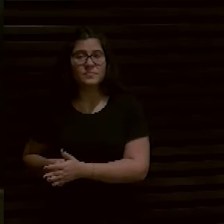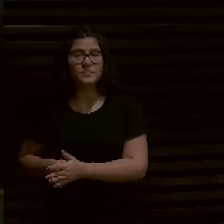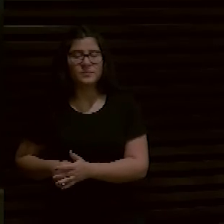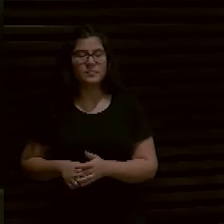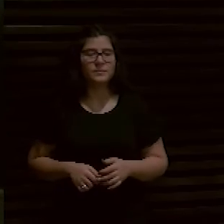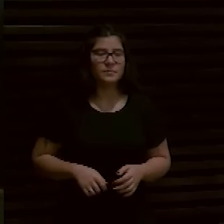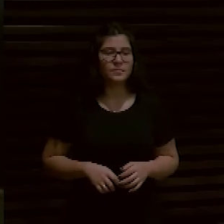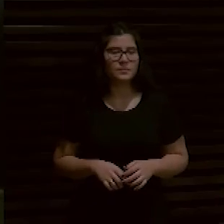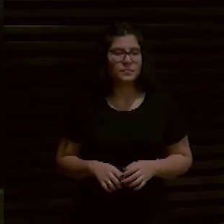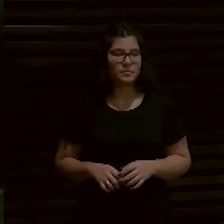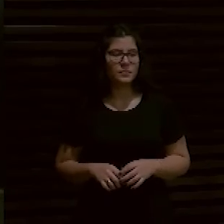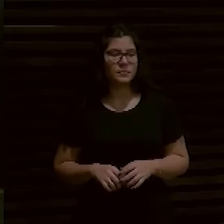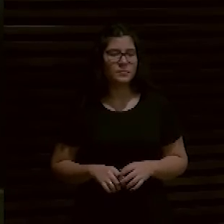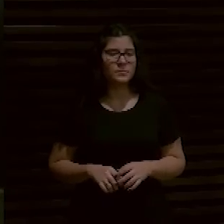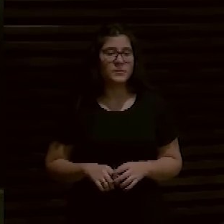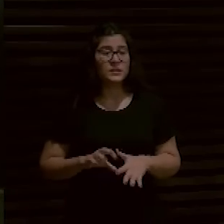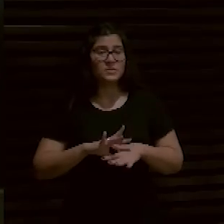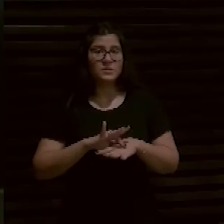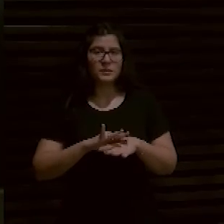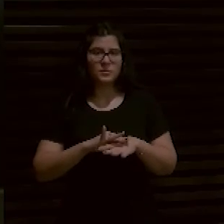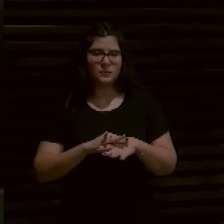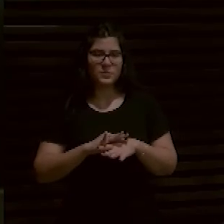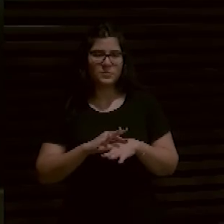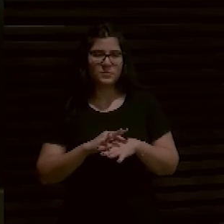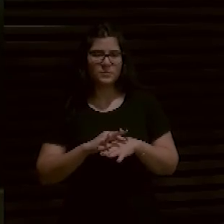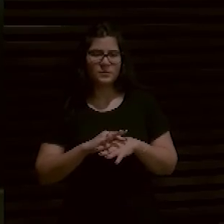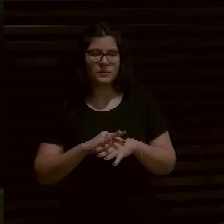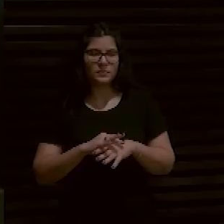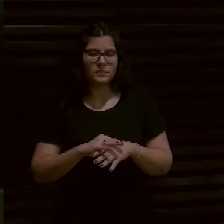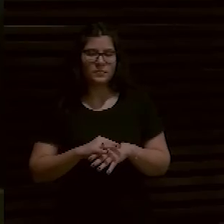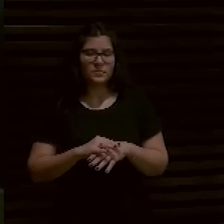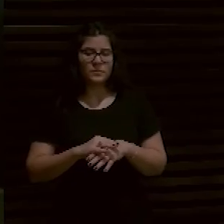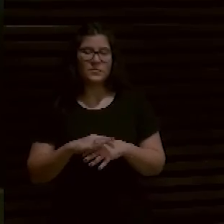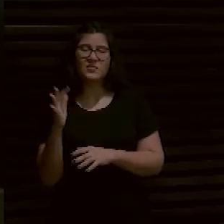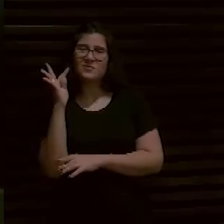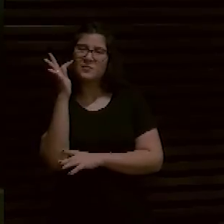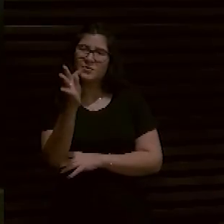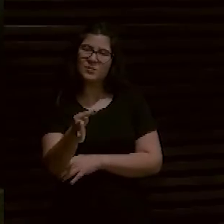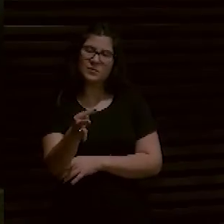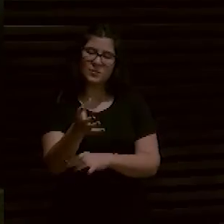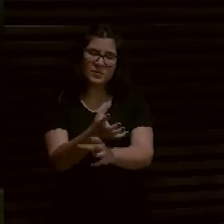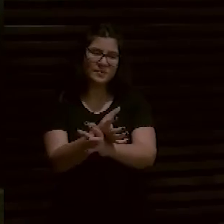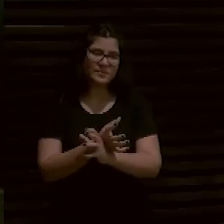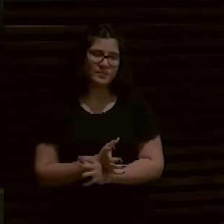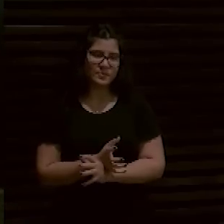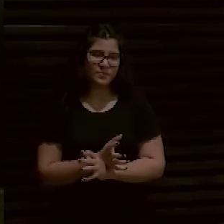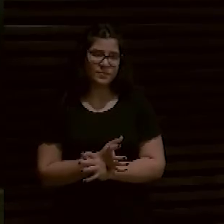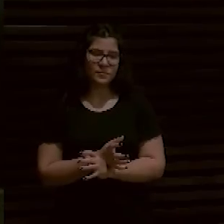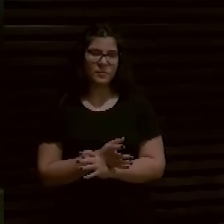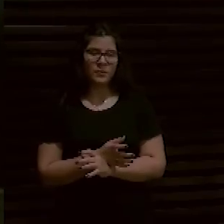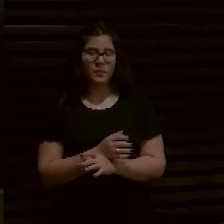tradução, insisto, é doente e destinado à sequidão. O que faz